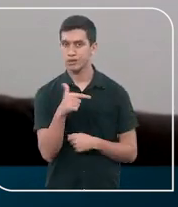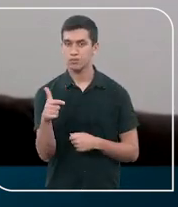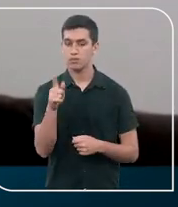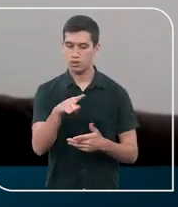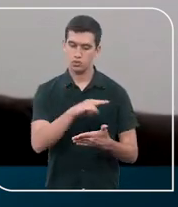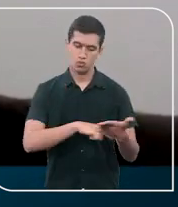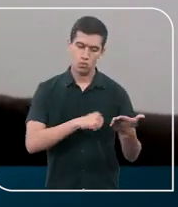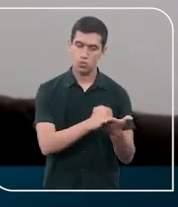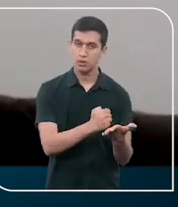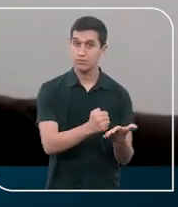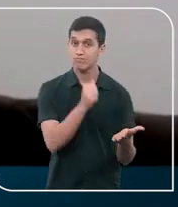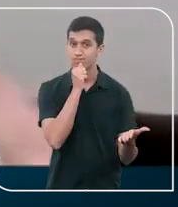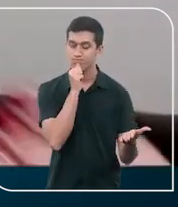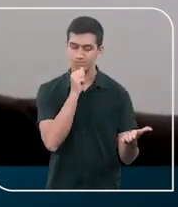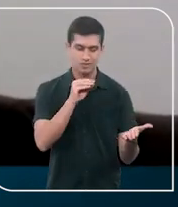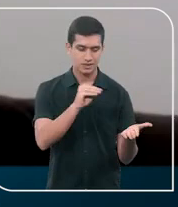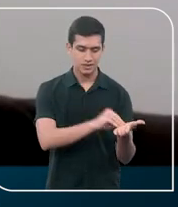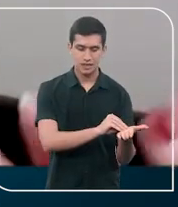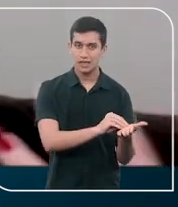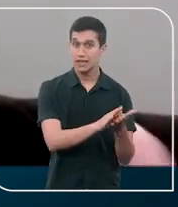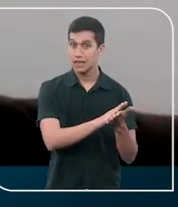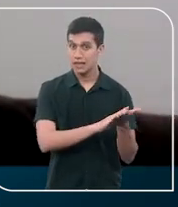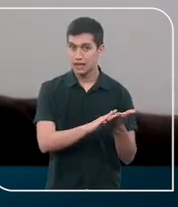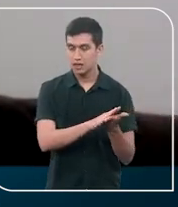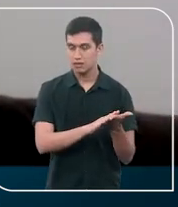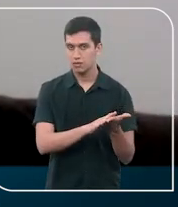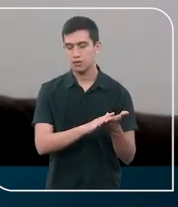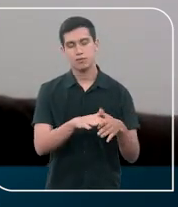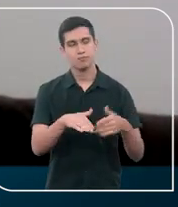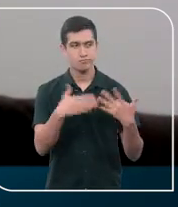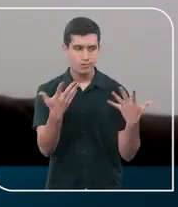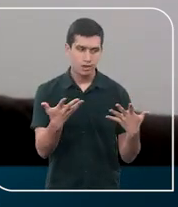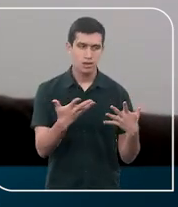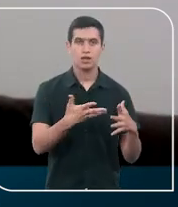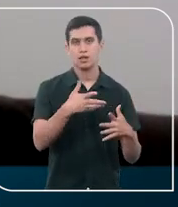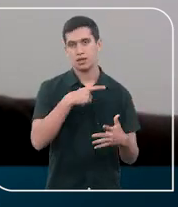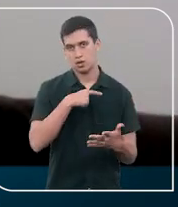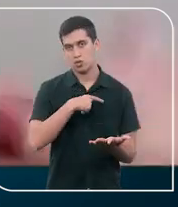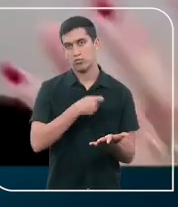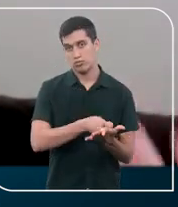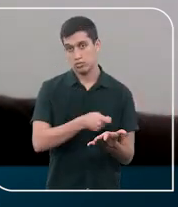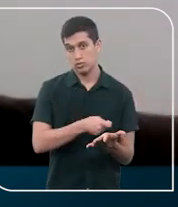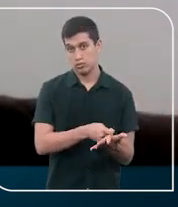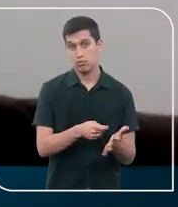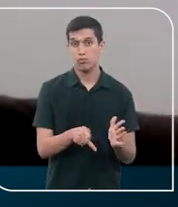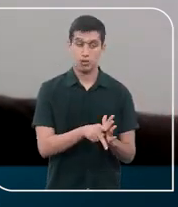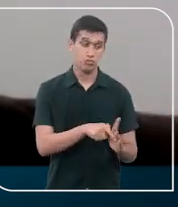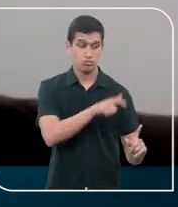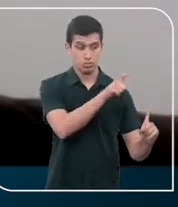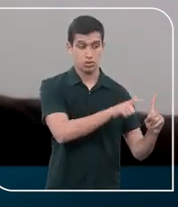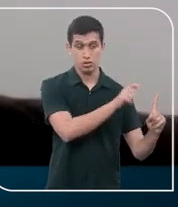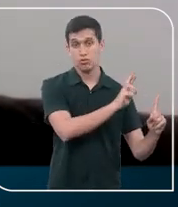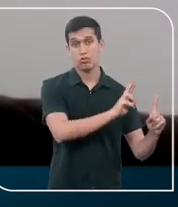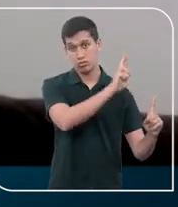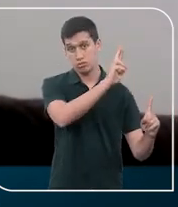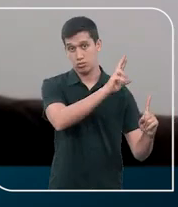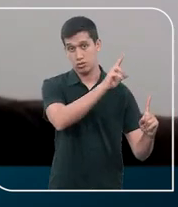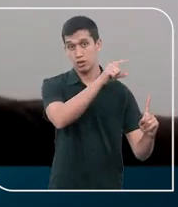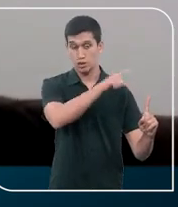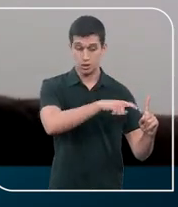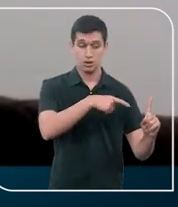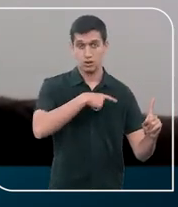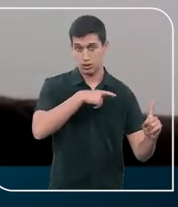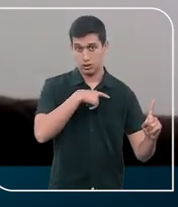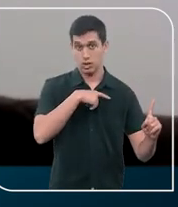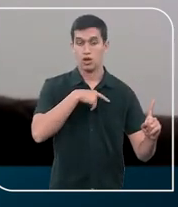registrado ainda, é claro que existe aí uma obrigação concorrente daquele proprietário que ainda está na matrícula